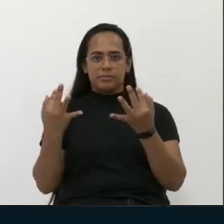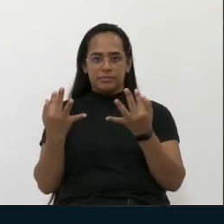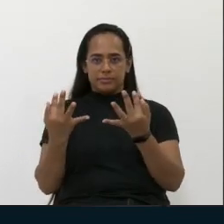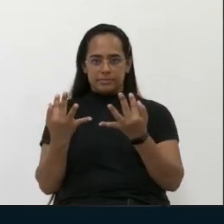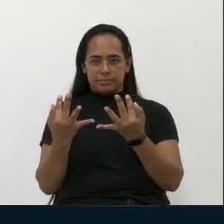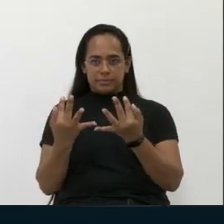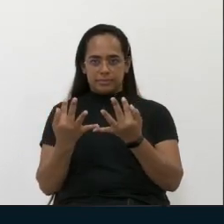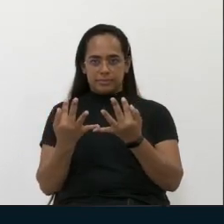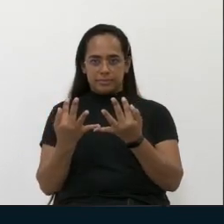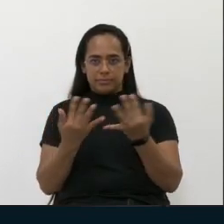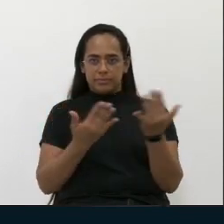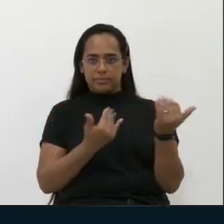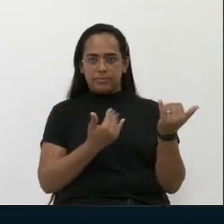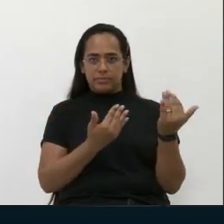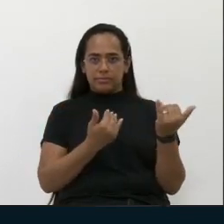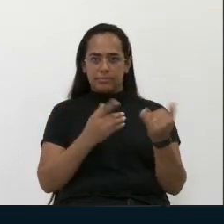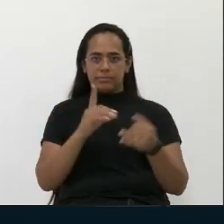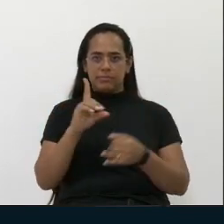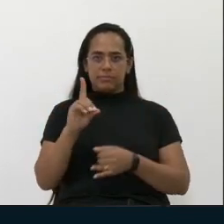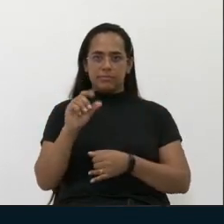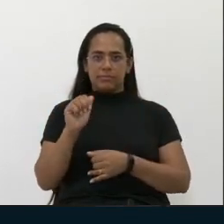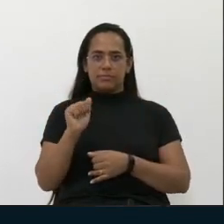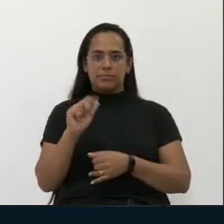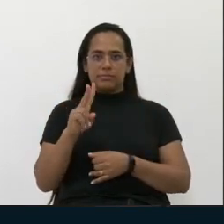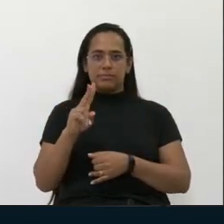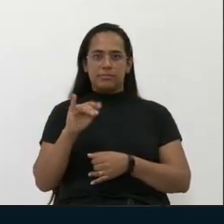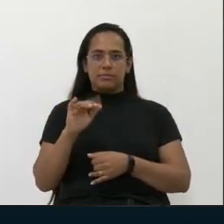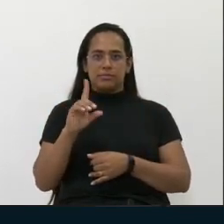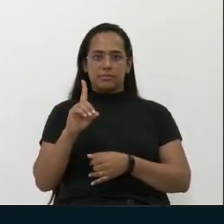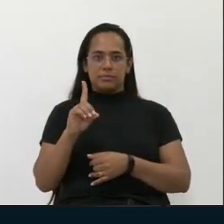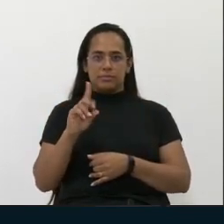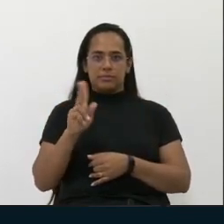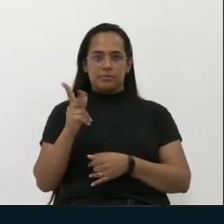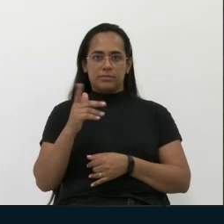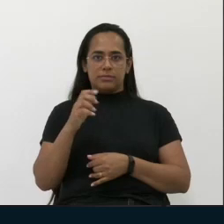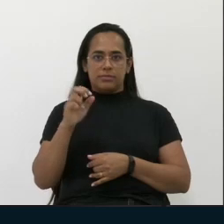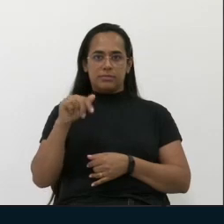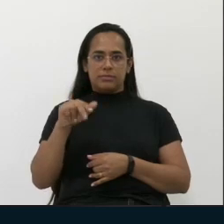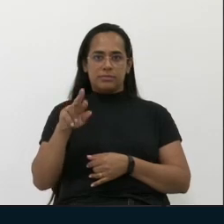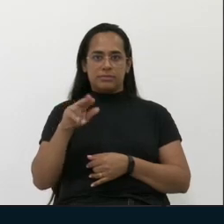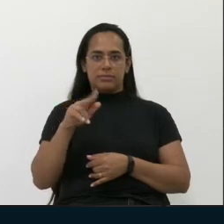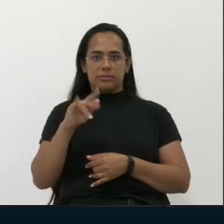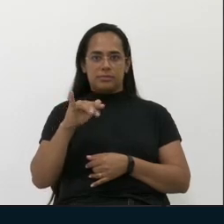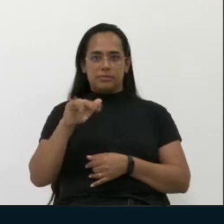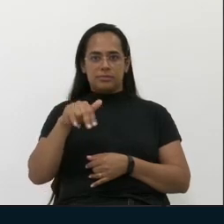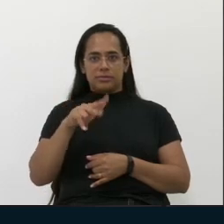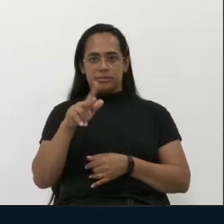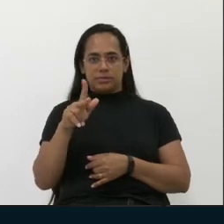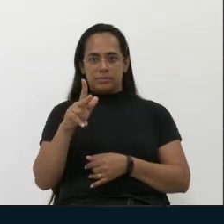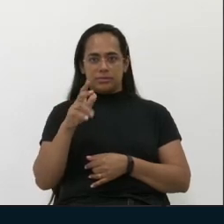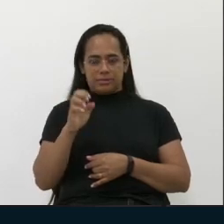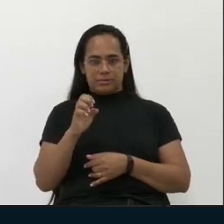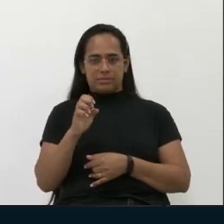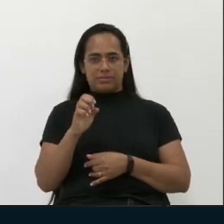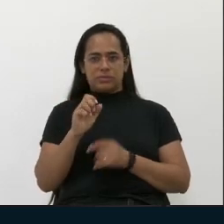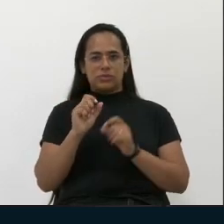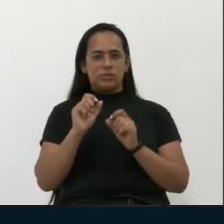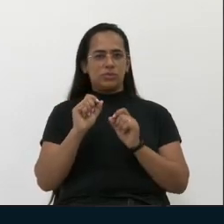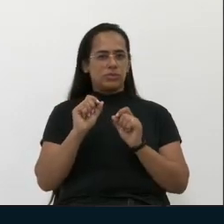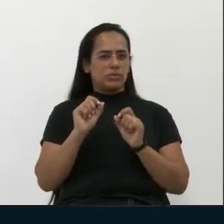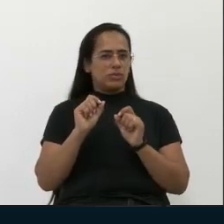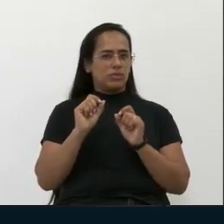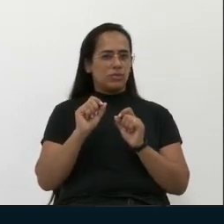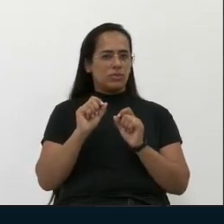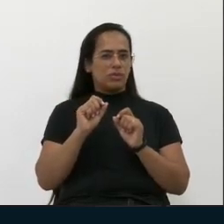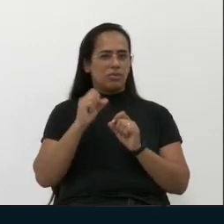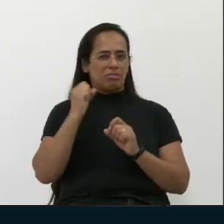do jovem David Henrique, que foi de uma forma trágica assassinado, e